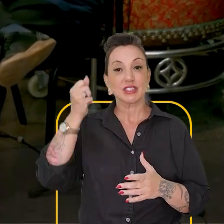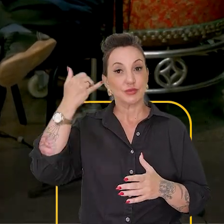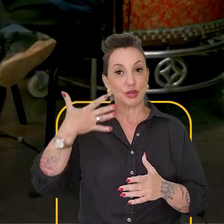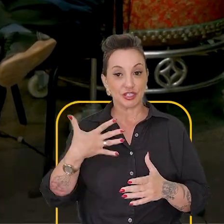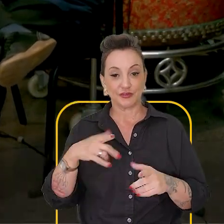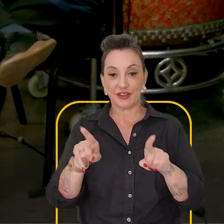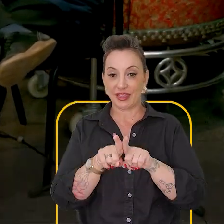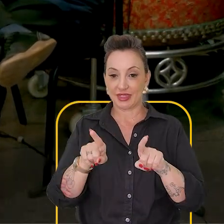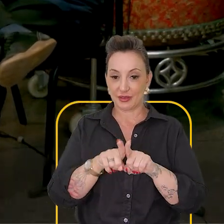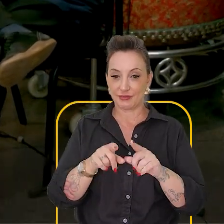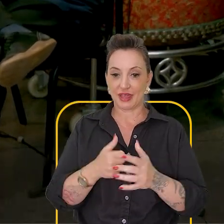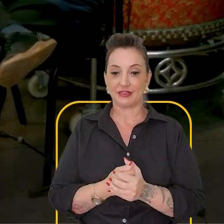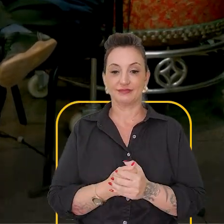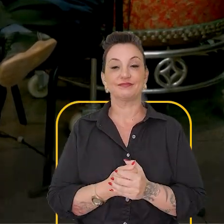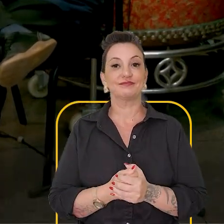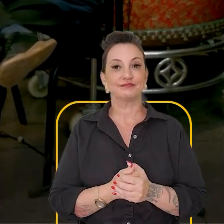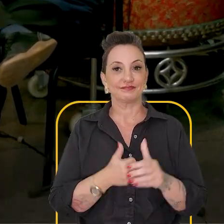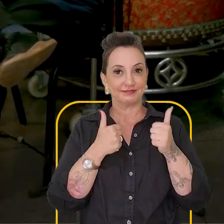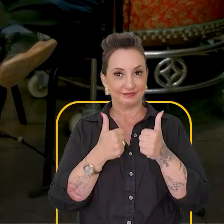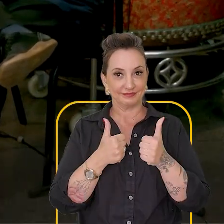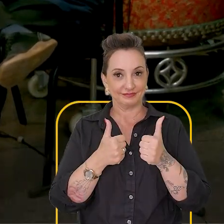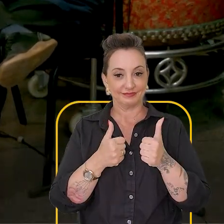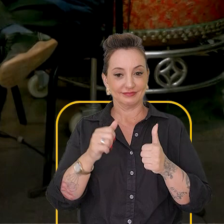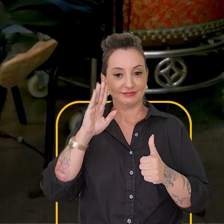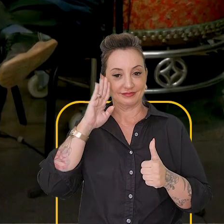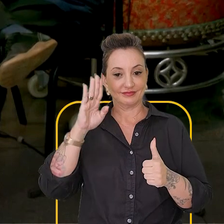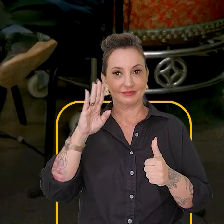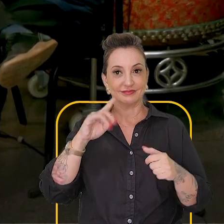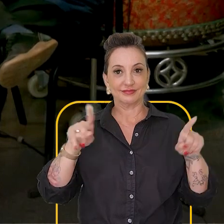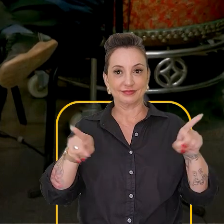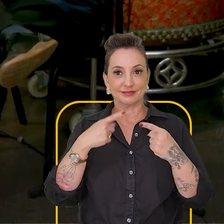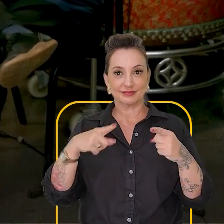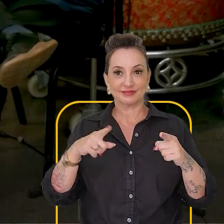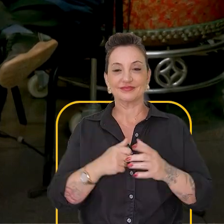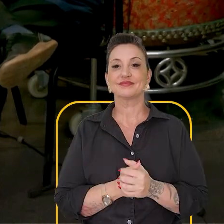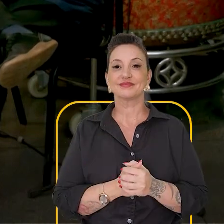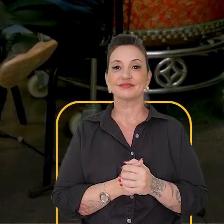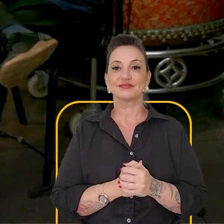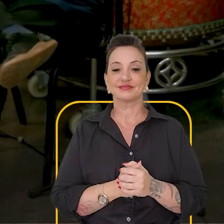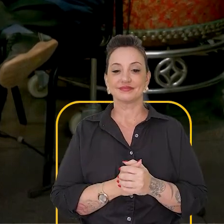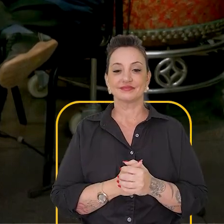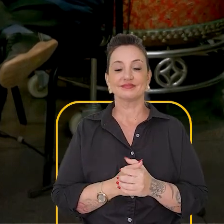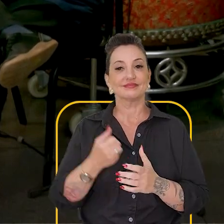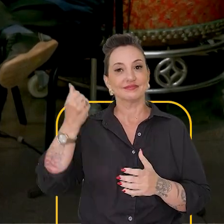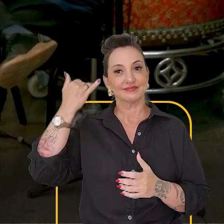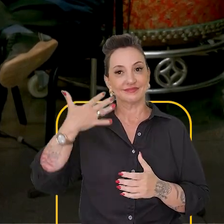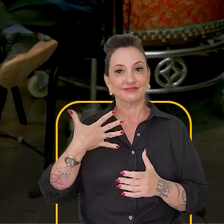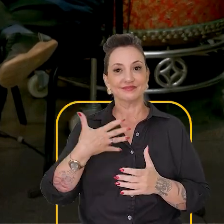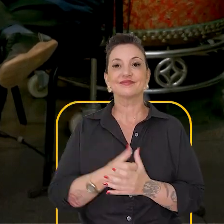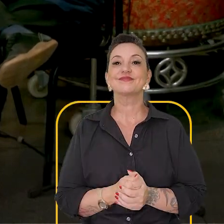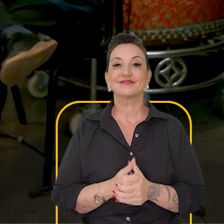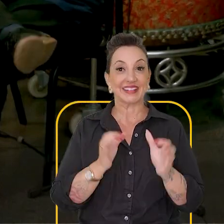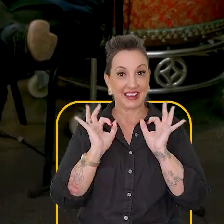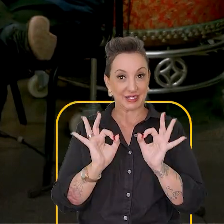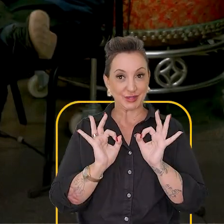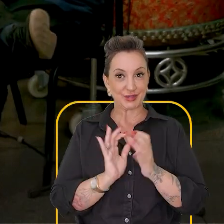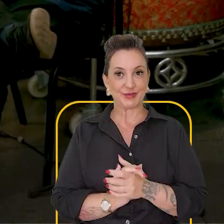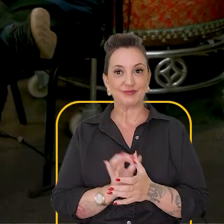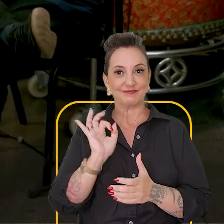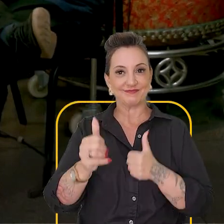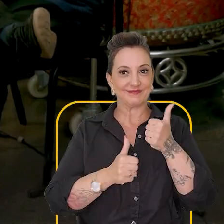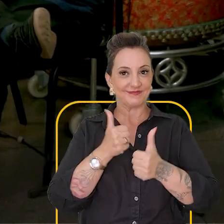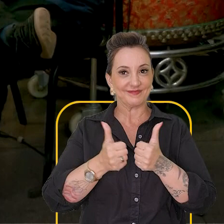gente que a gente tá de olho niss que vai est no Spotify também ah Spotify e principais tocadores